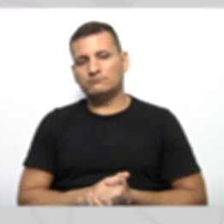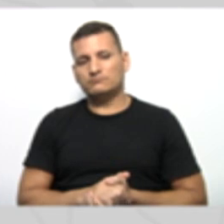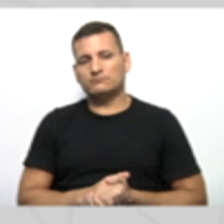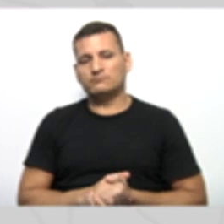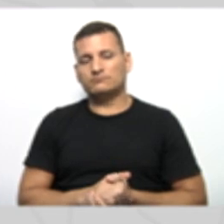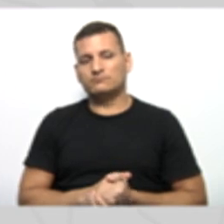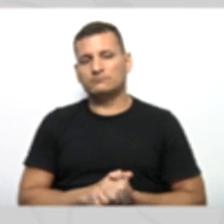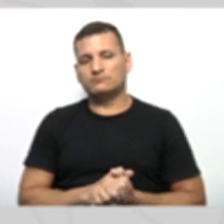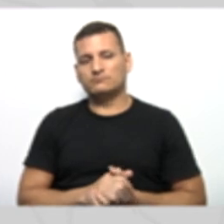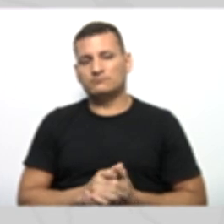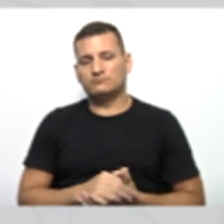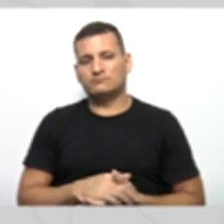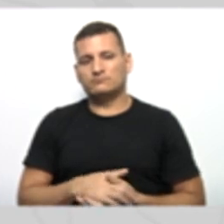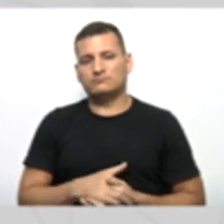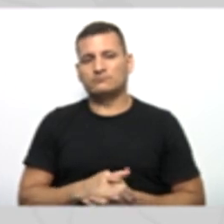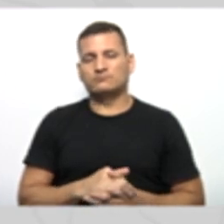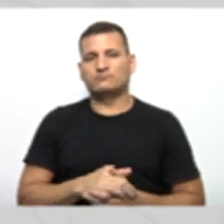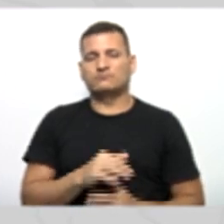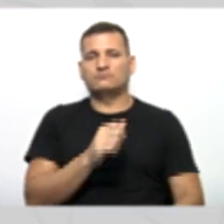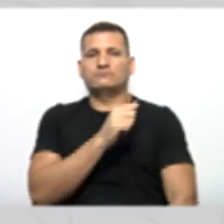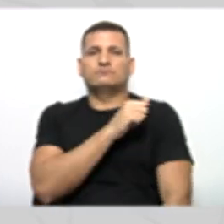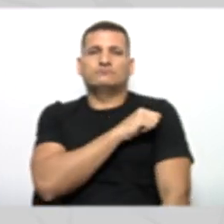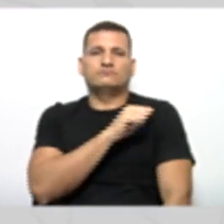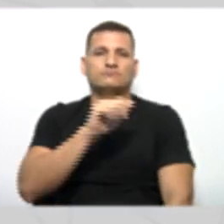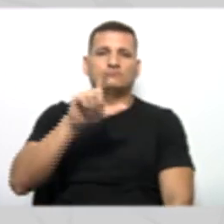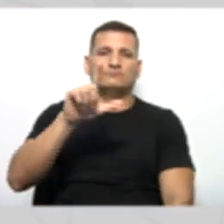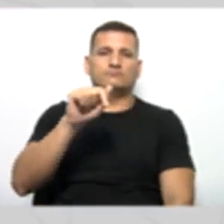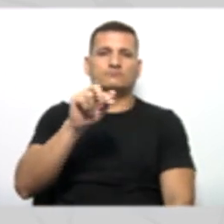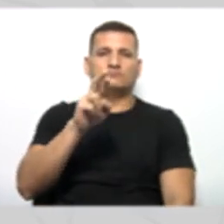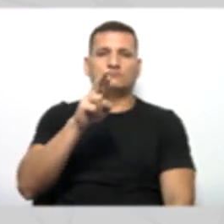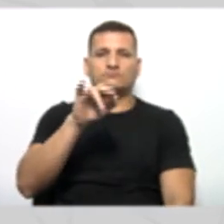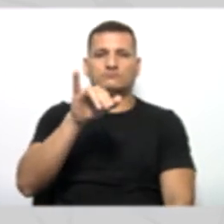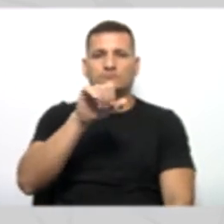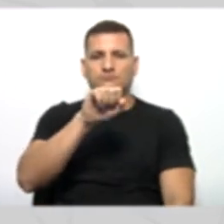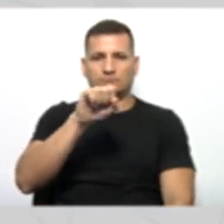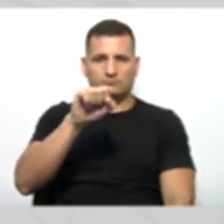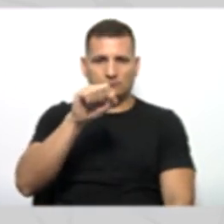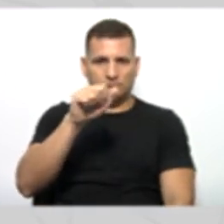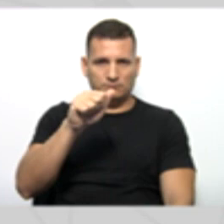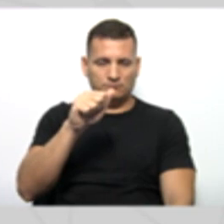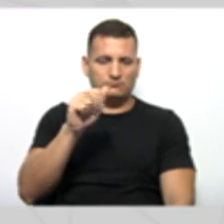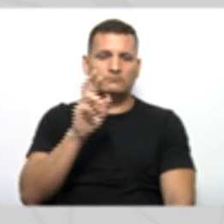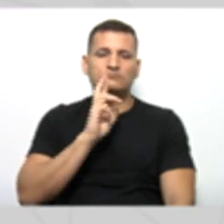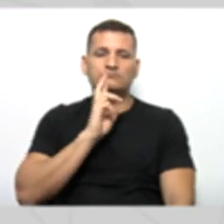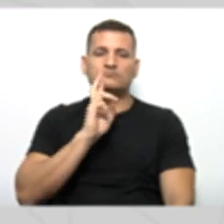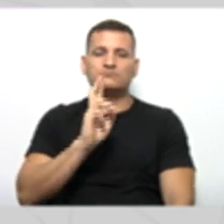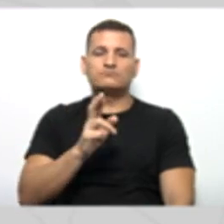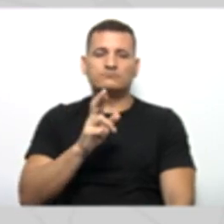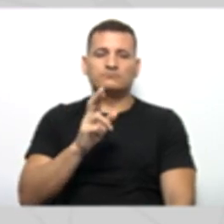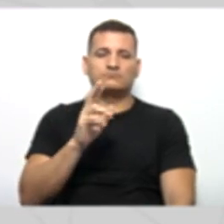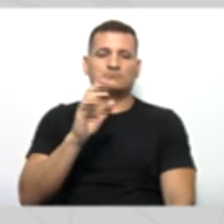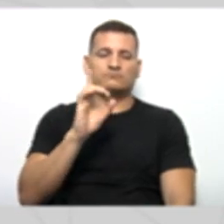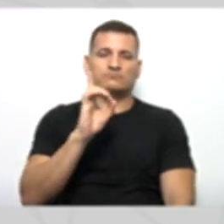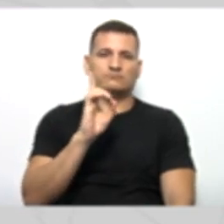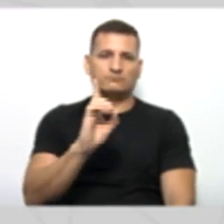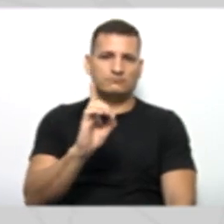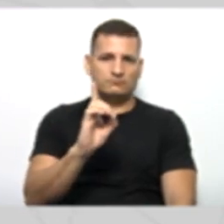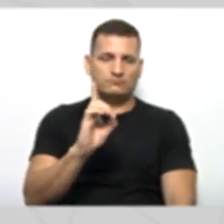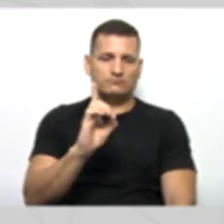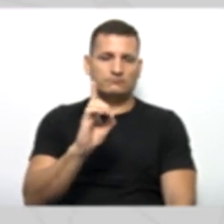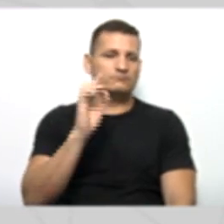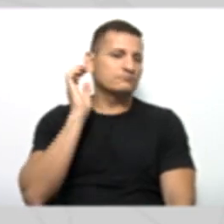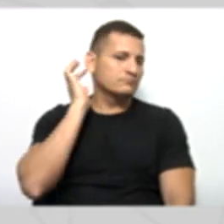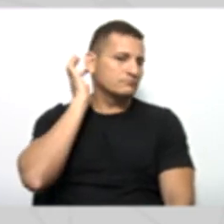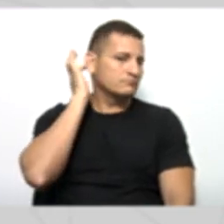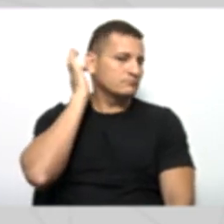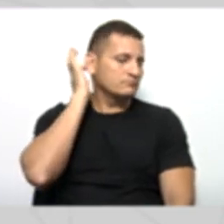né? A aluna Larissa de Ouro Preto respondeu letra D, objeto. Essa daí tava molezinha, né,